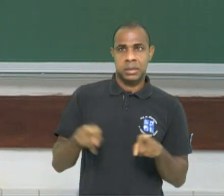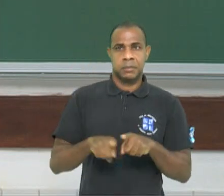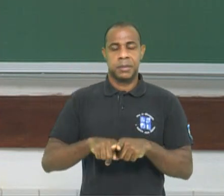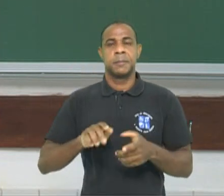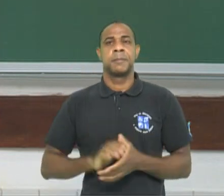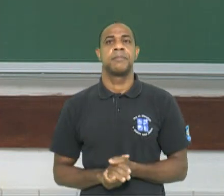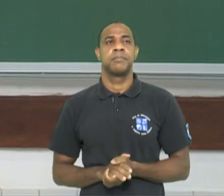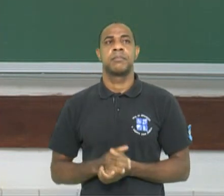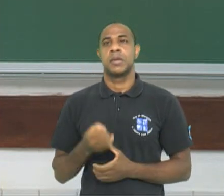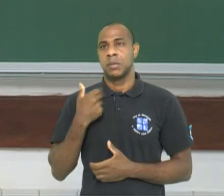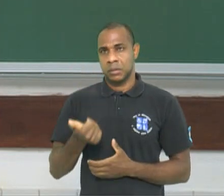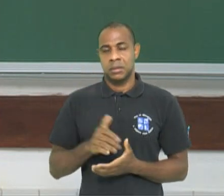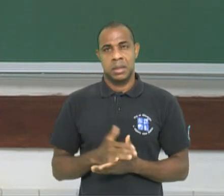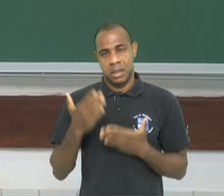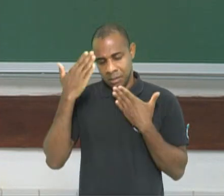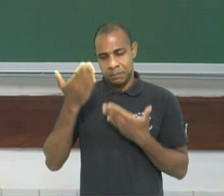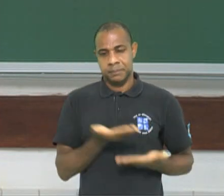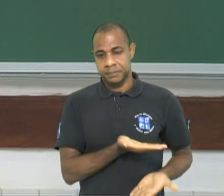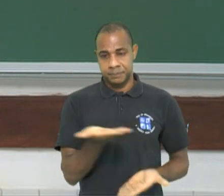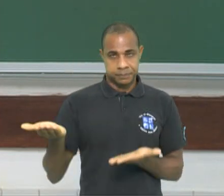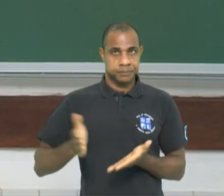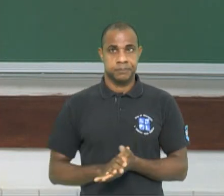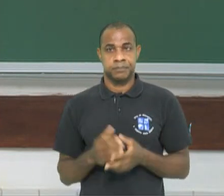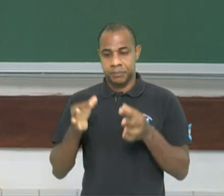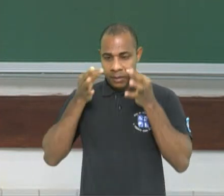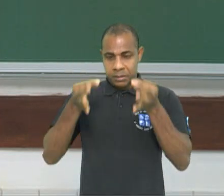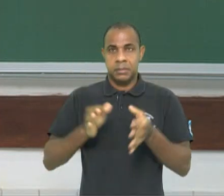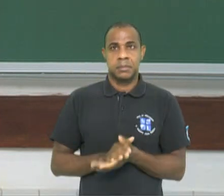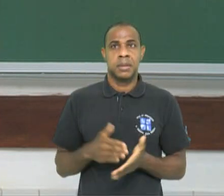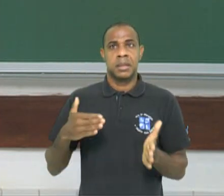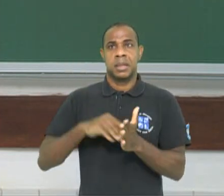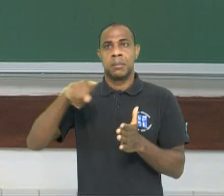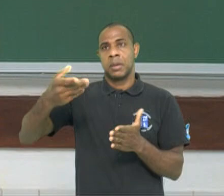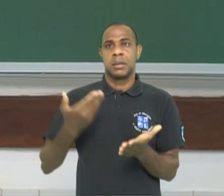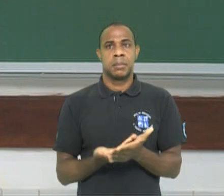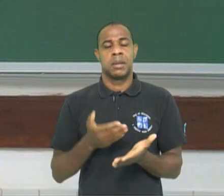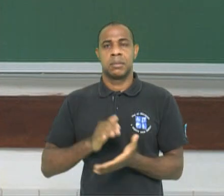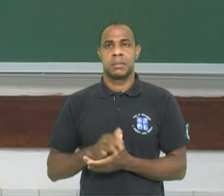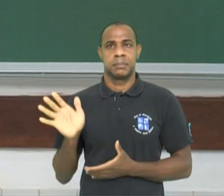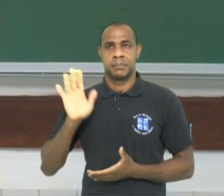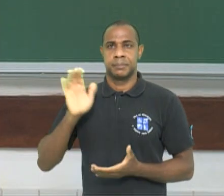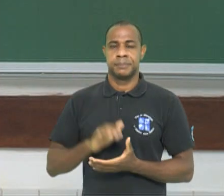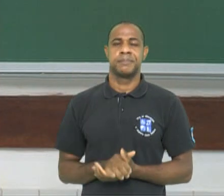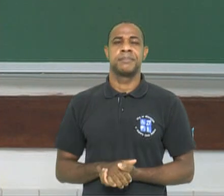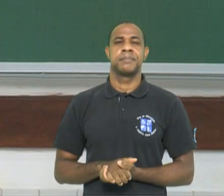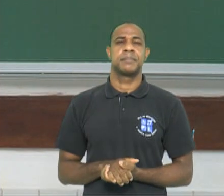geral. Tá bom, gente? Eu agradeço mais uma vez a atenção de vocês e até uma próxima. Valeu!